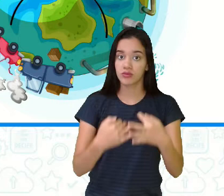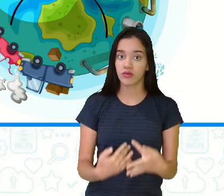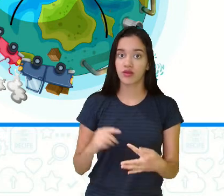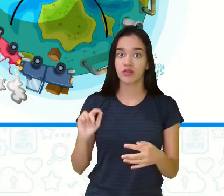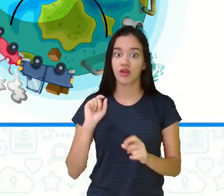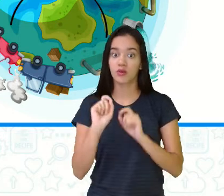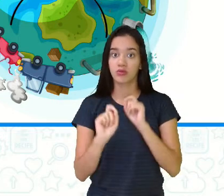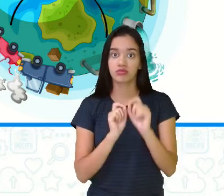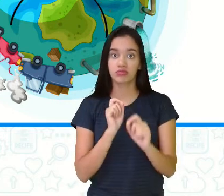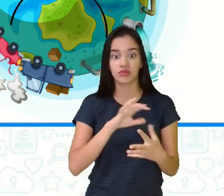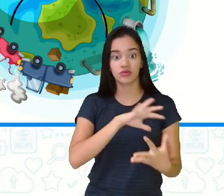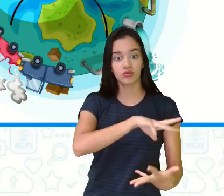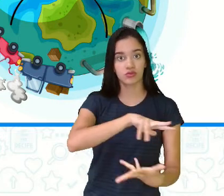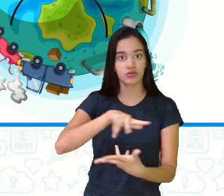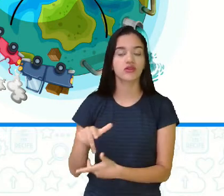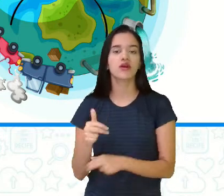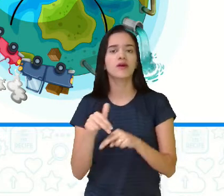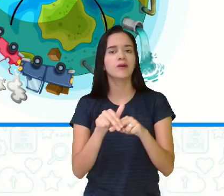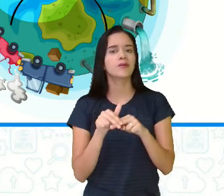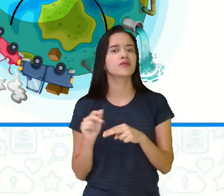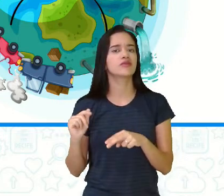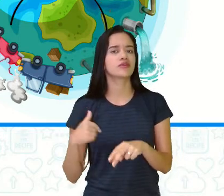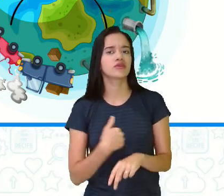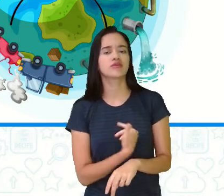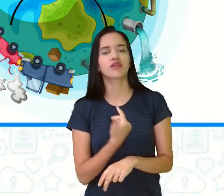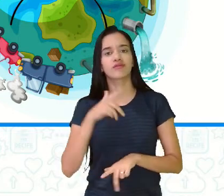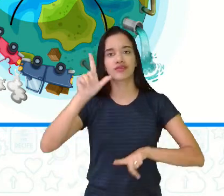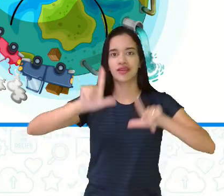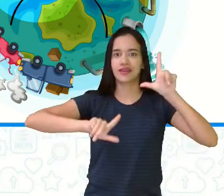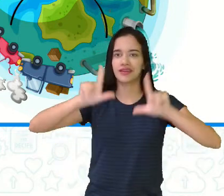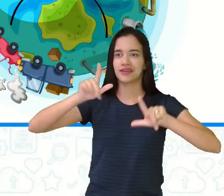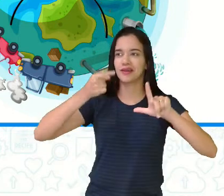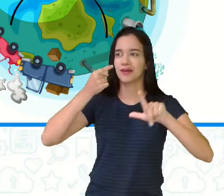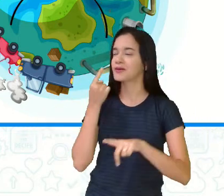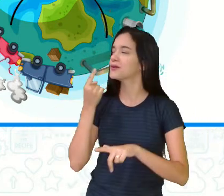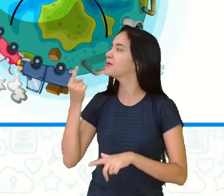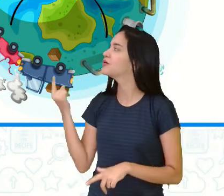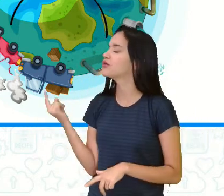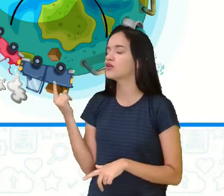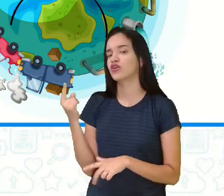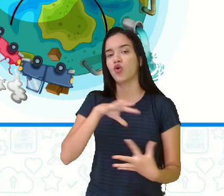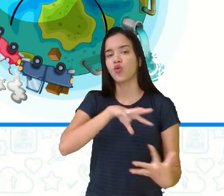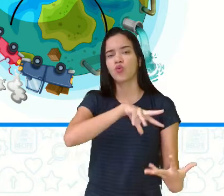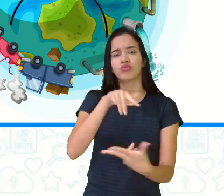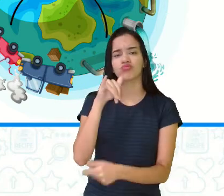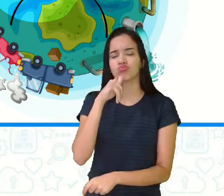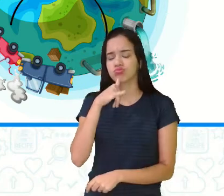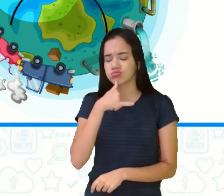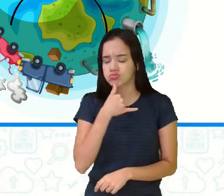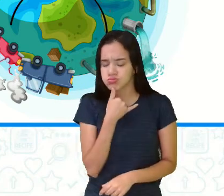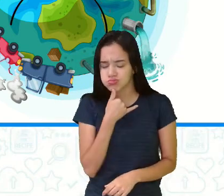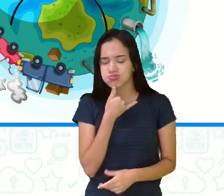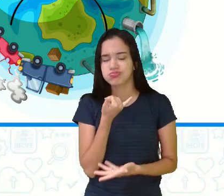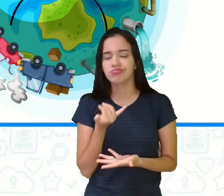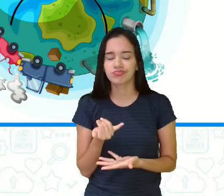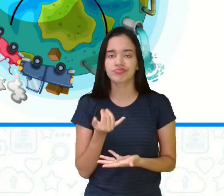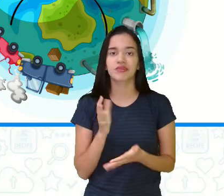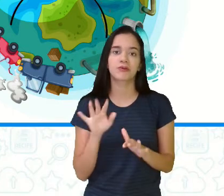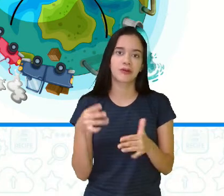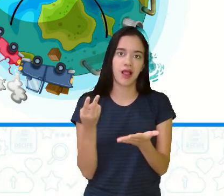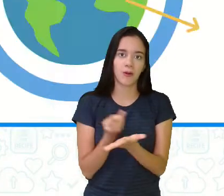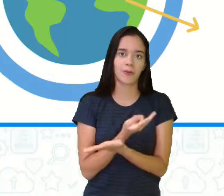nosso planeta Terra. Por isso que a gente está vendo aí na tela, olha a carinha bem triste da Terra, ela não está nada satisfeita com o que